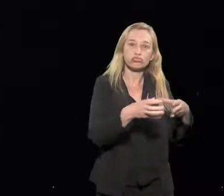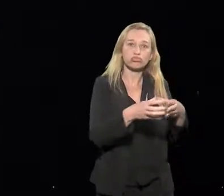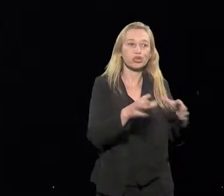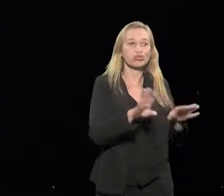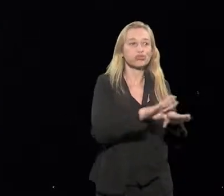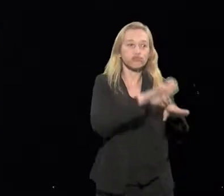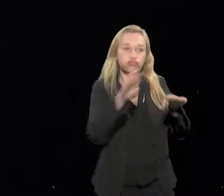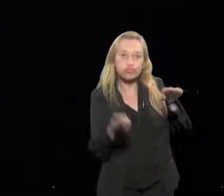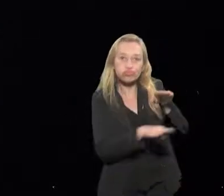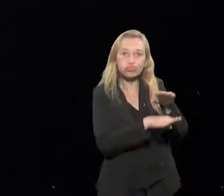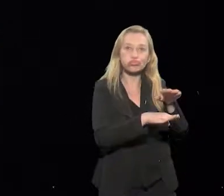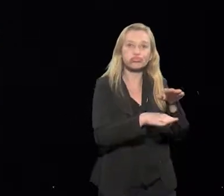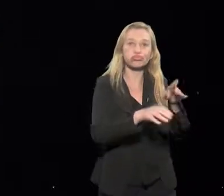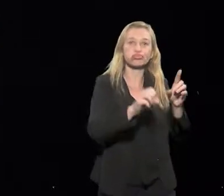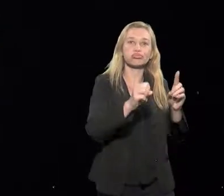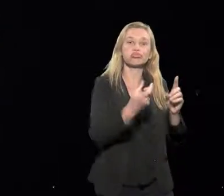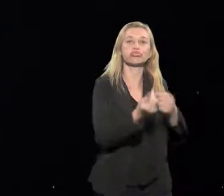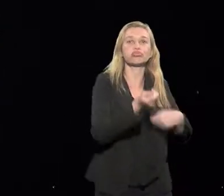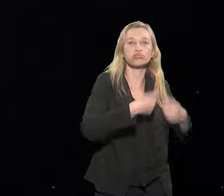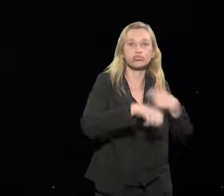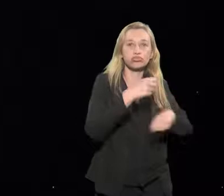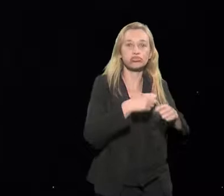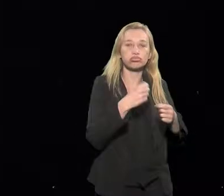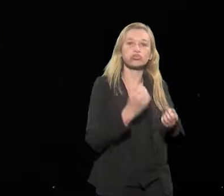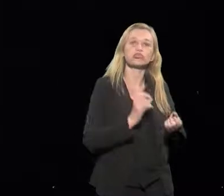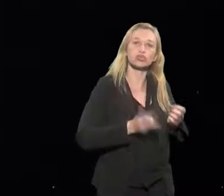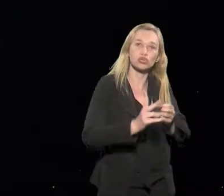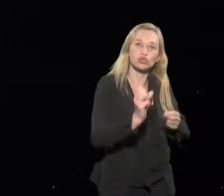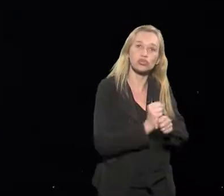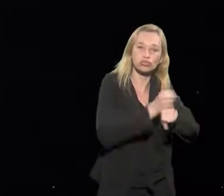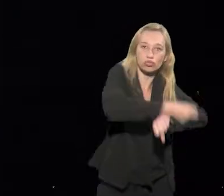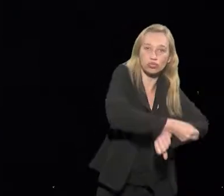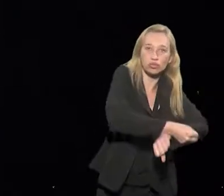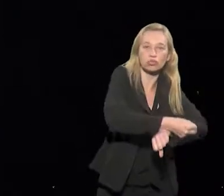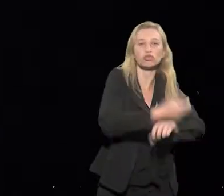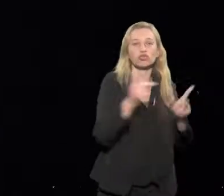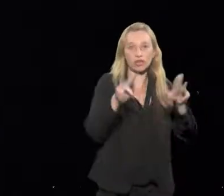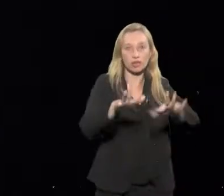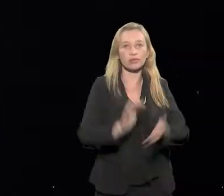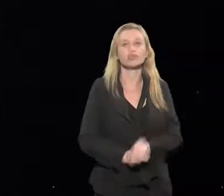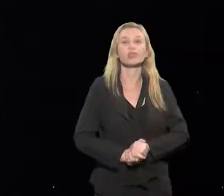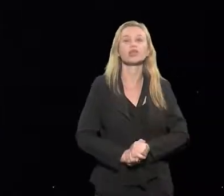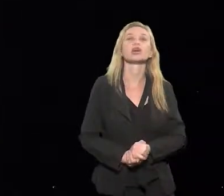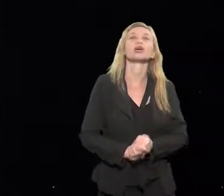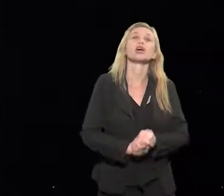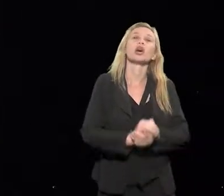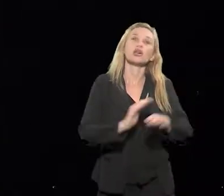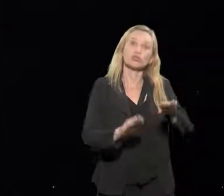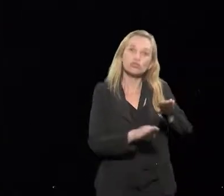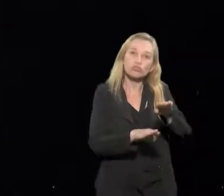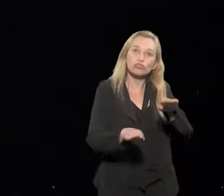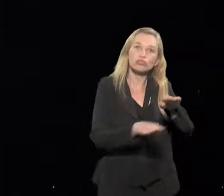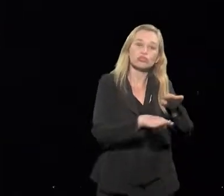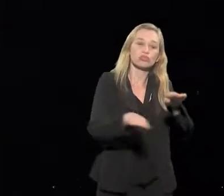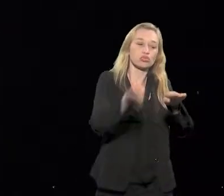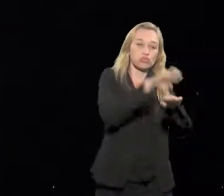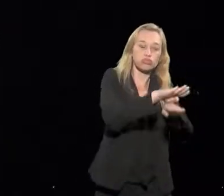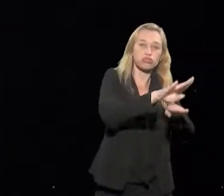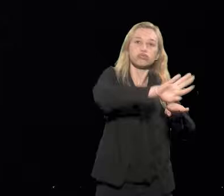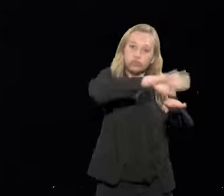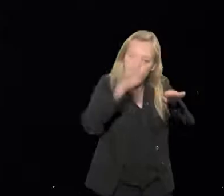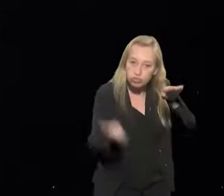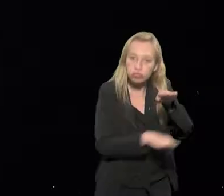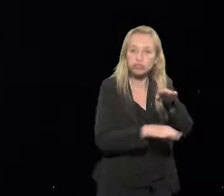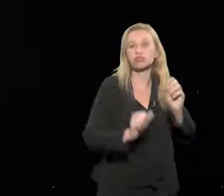uma realidade socioeconômica que perpetuou a escravidão, com uma roupagem diferente: a subordinação e